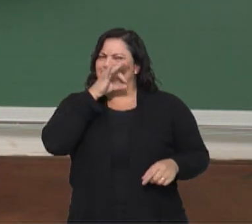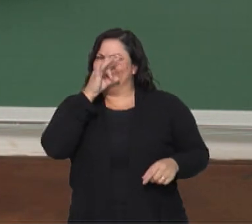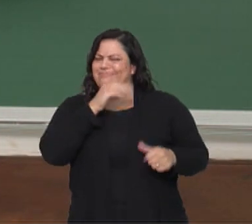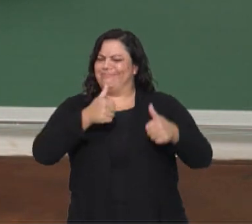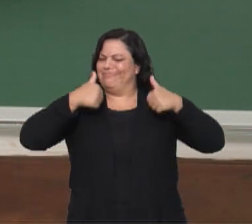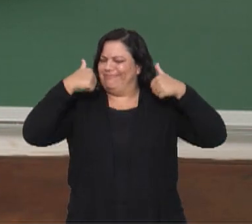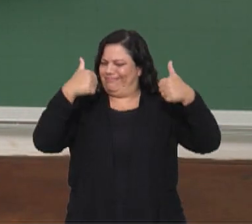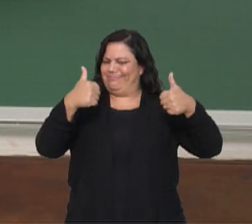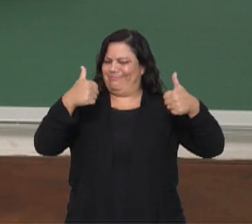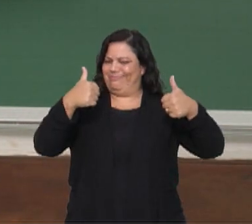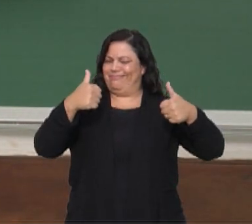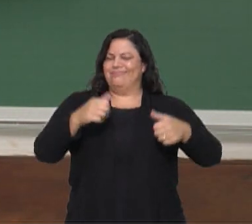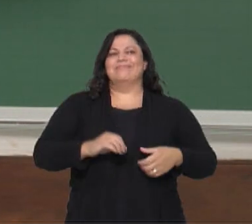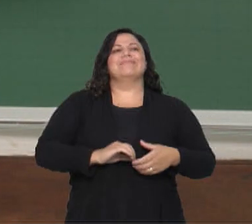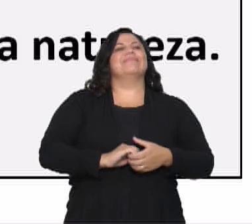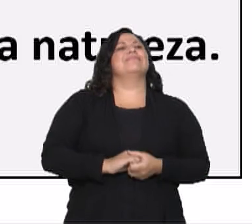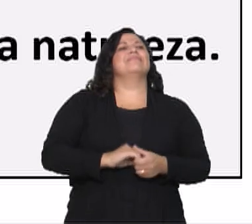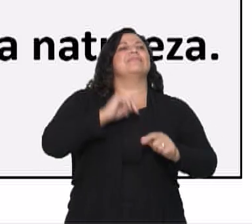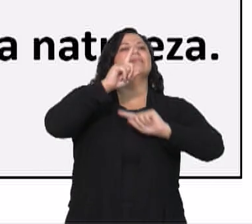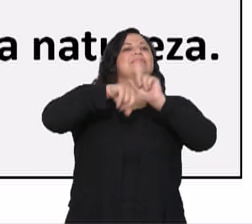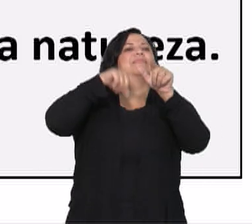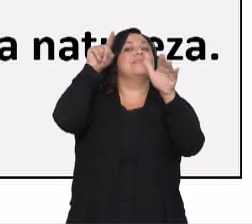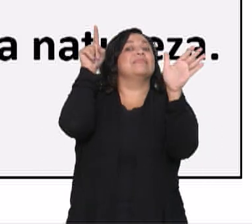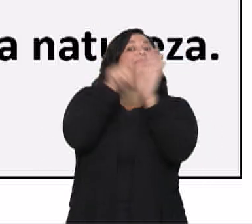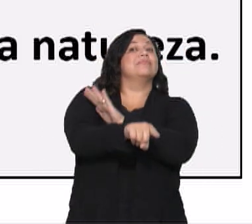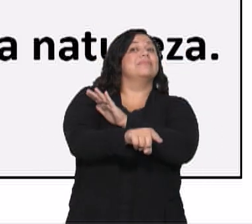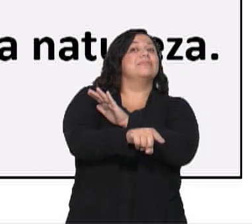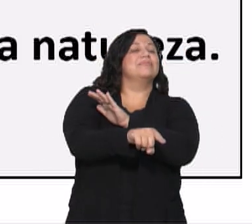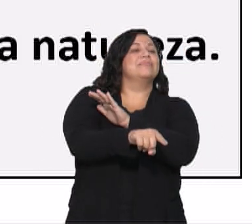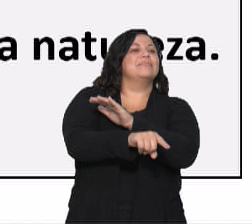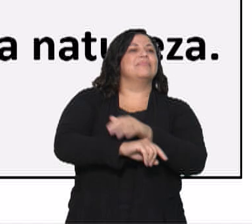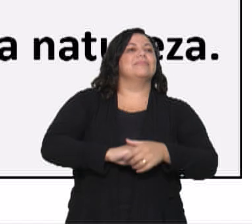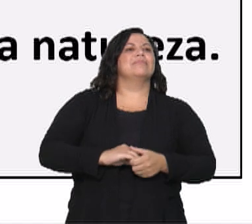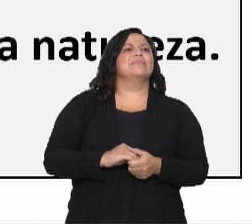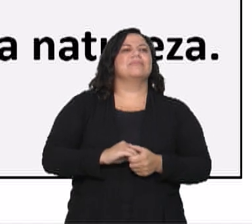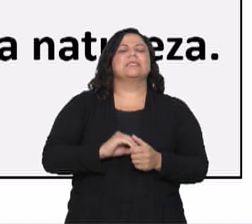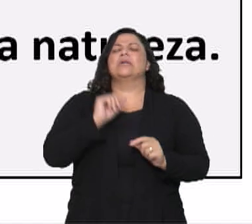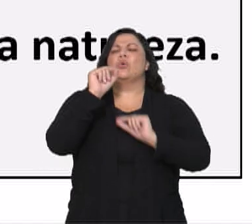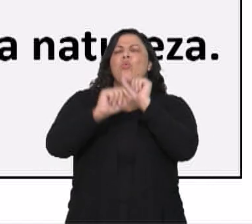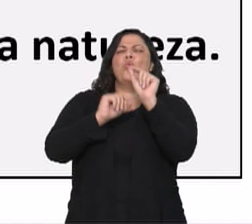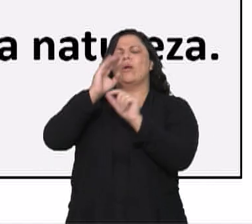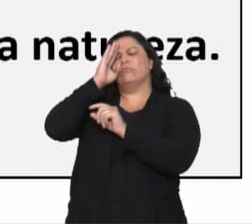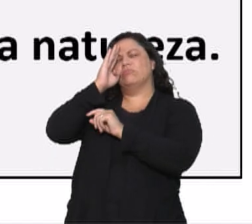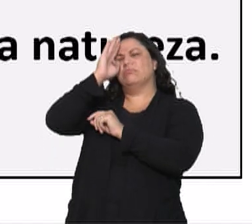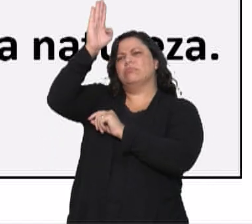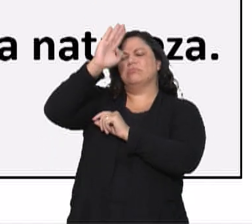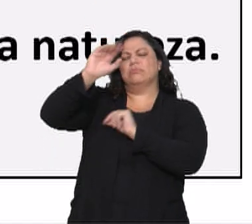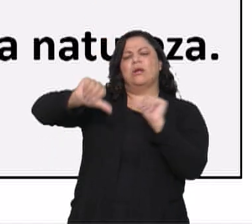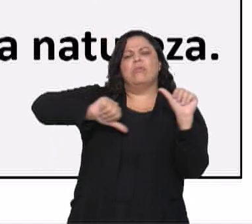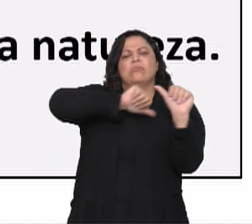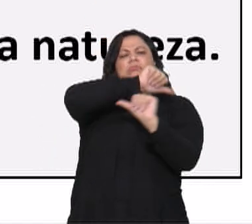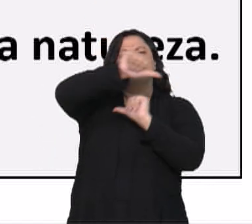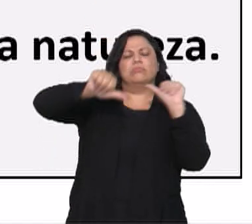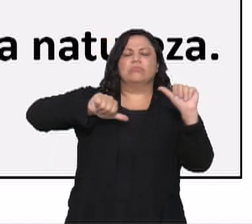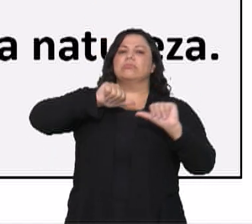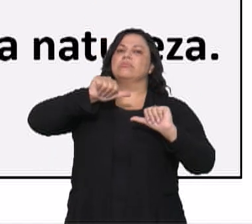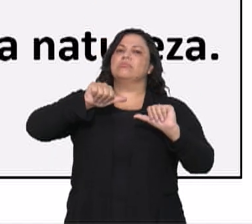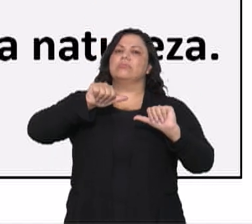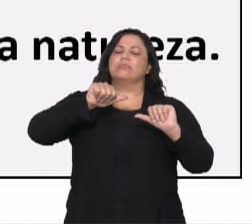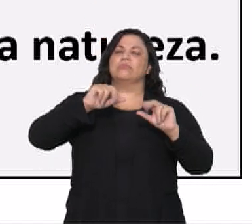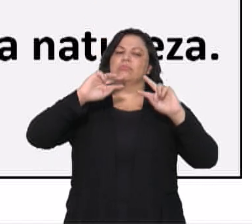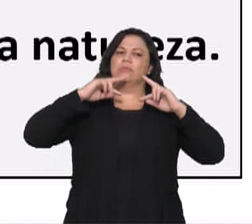Lorena. Próxima pergunta. Qual a principal mudança que o período neolítico trouxe na vida dos seres